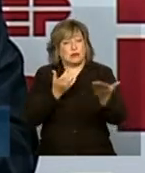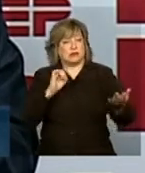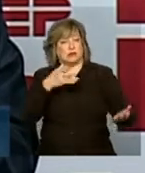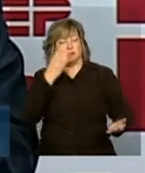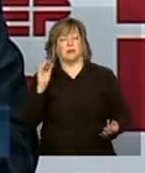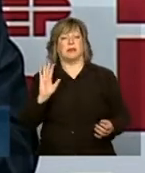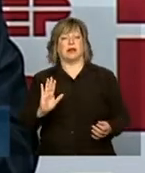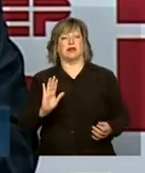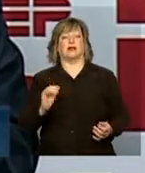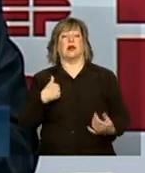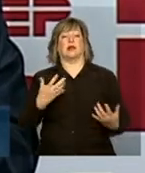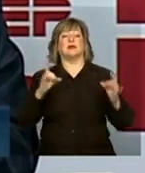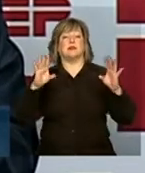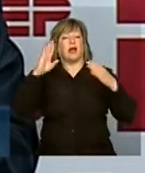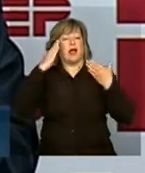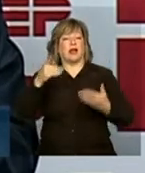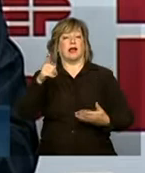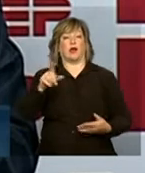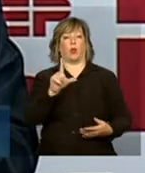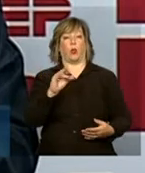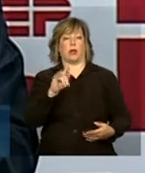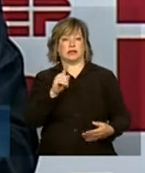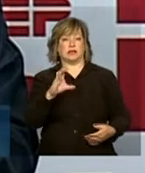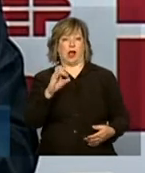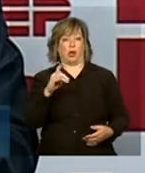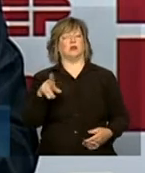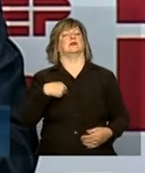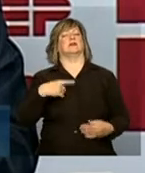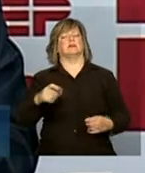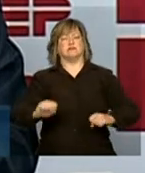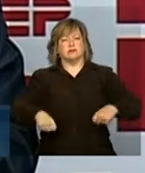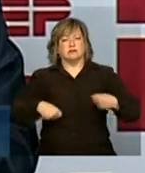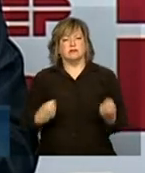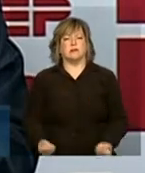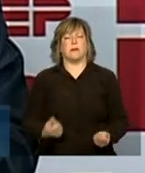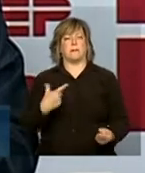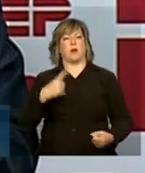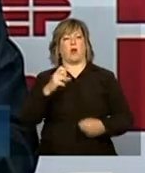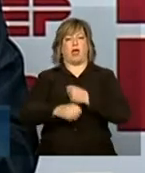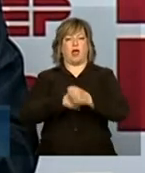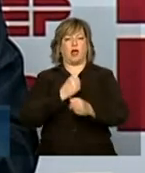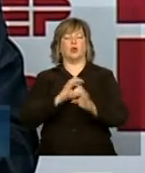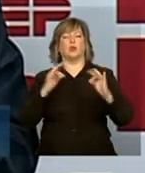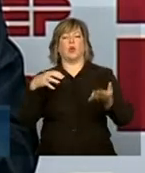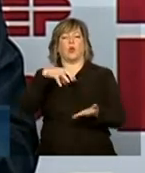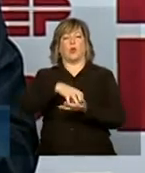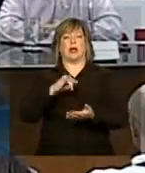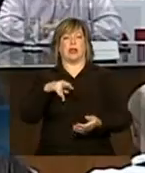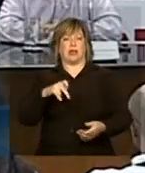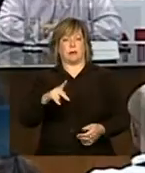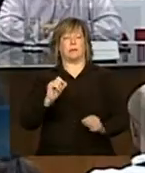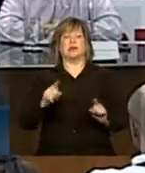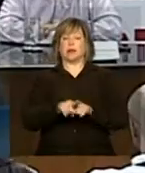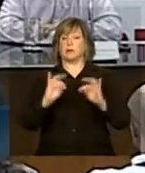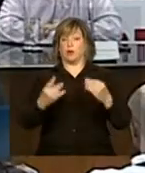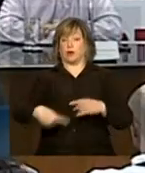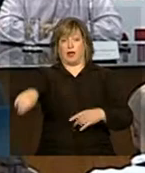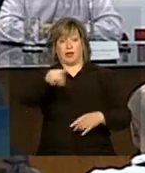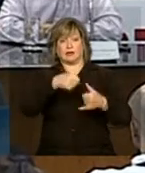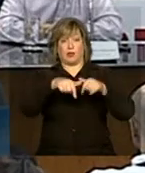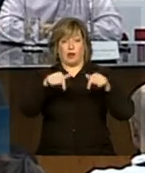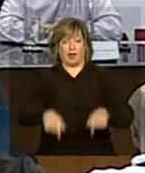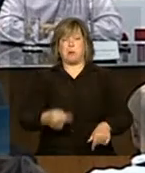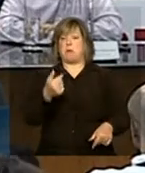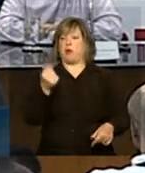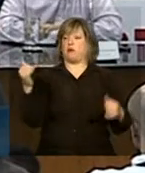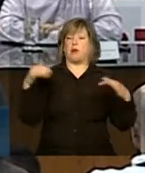especialmente, queria agradecer aqui ao Luiz Cláudio, que se dedicou mais de 1 ano, e toda a sua equipe do INEP, e aqueles que estão aqui poucos, só que